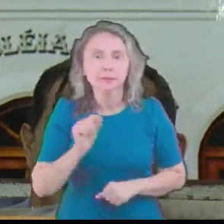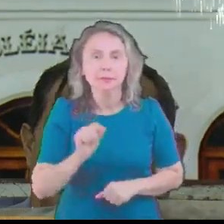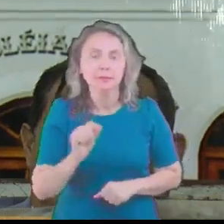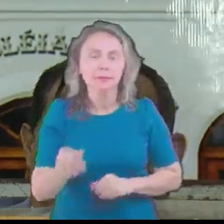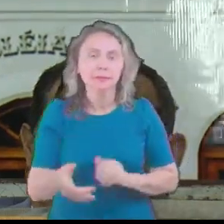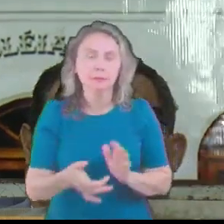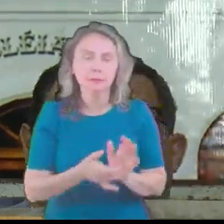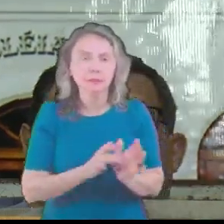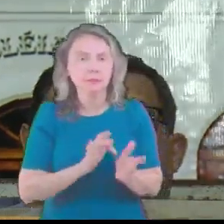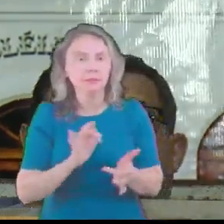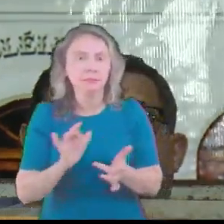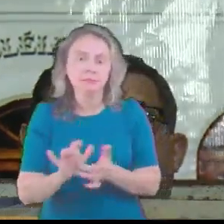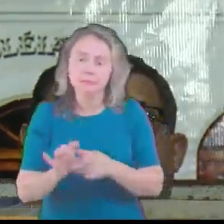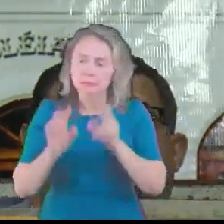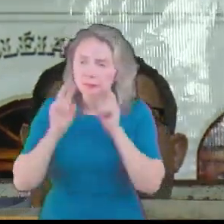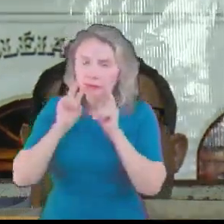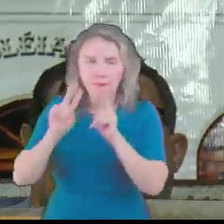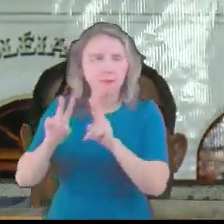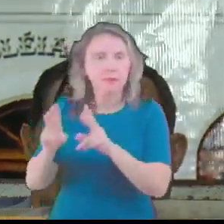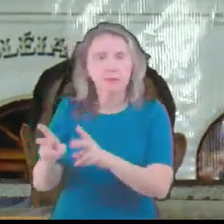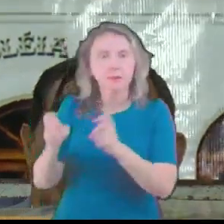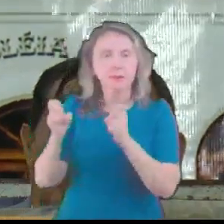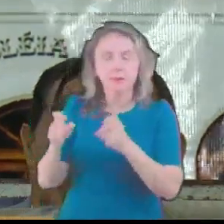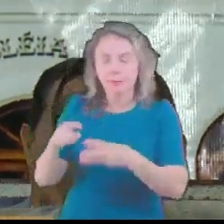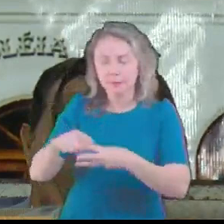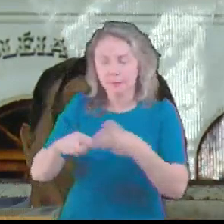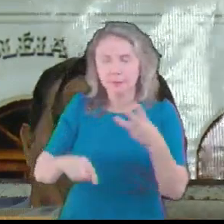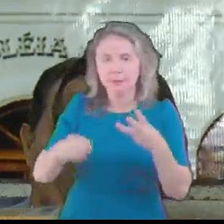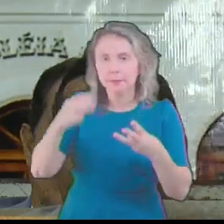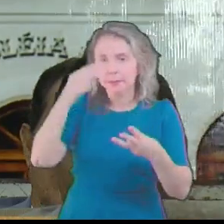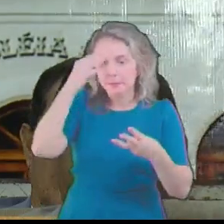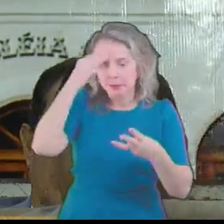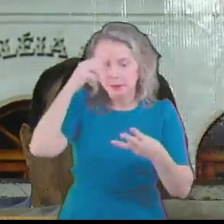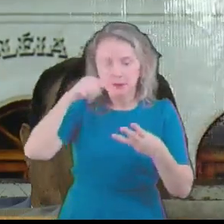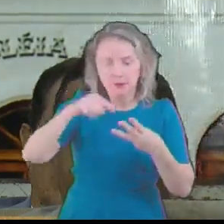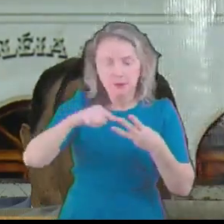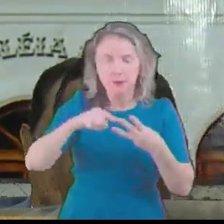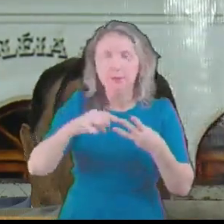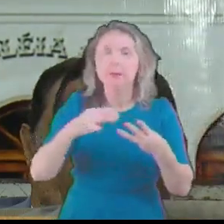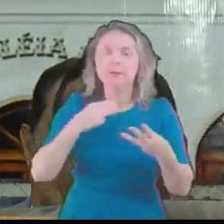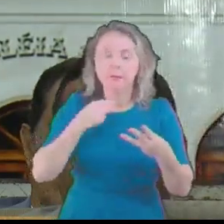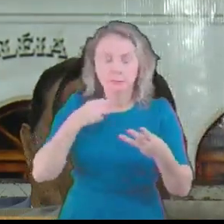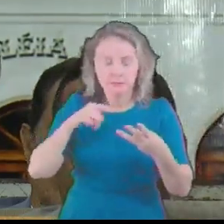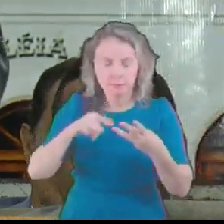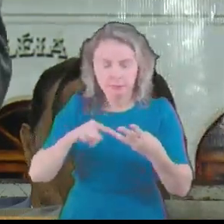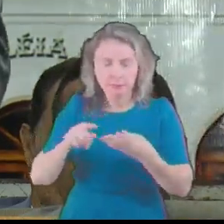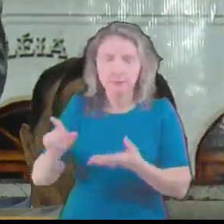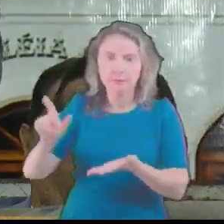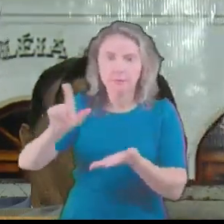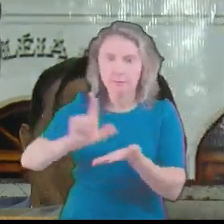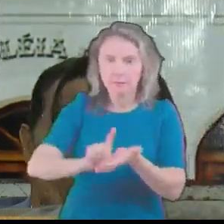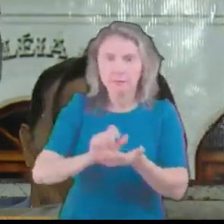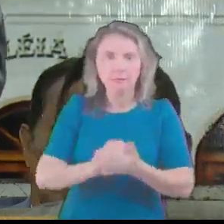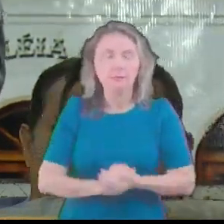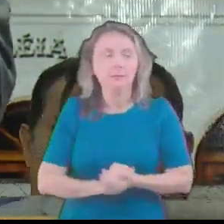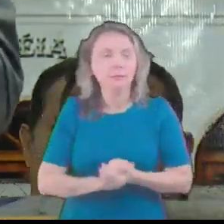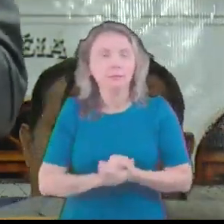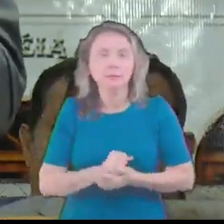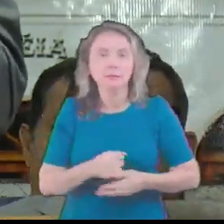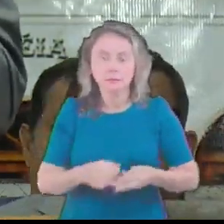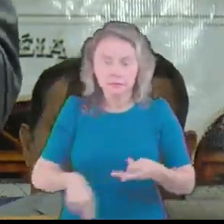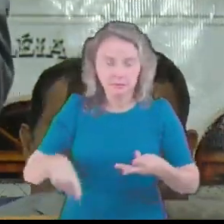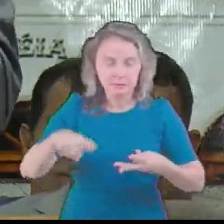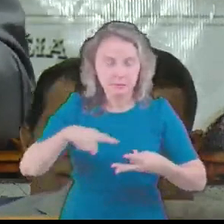viu em Marta, em Maria, e ele viu em Lázaro? Em Maria ele viu uma mulher que faz